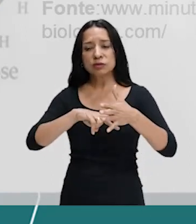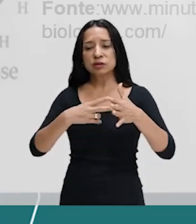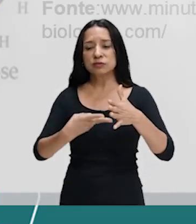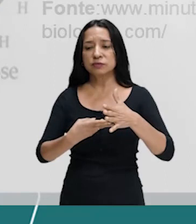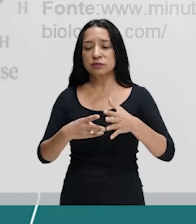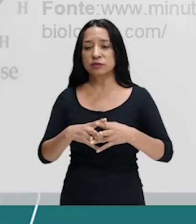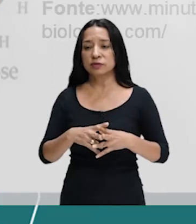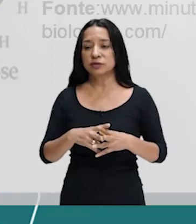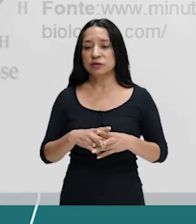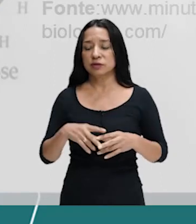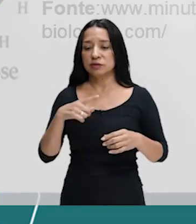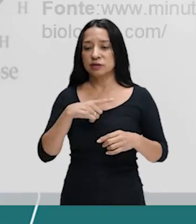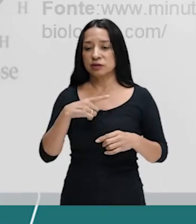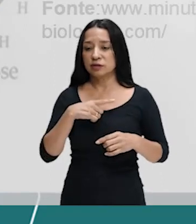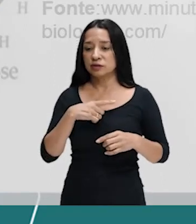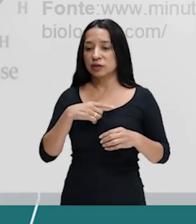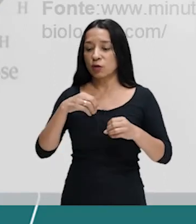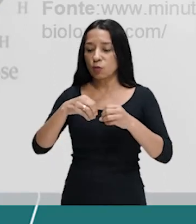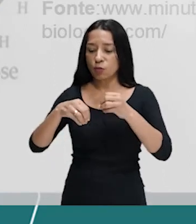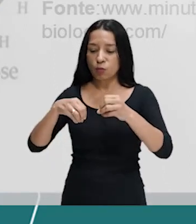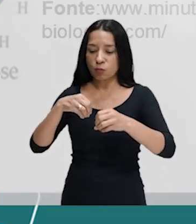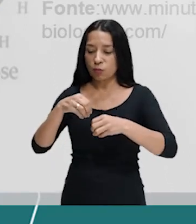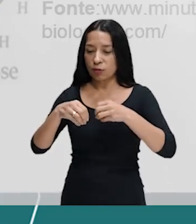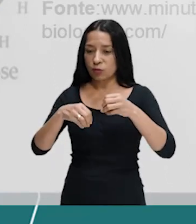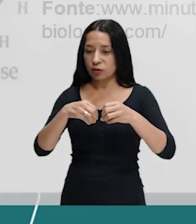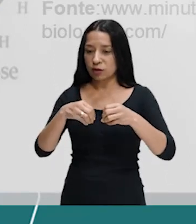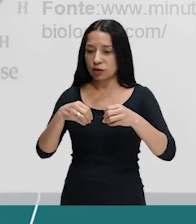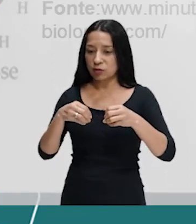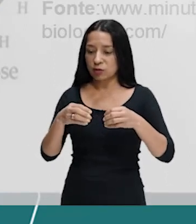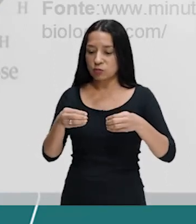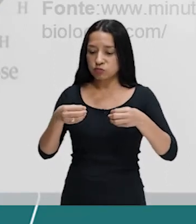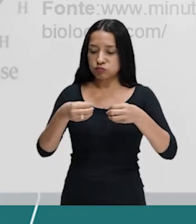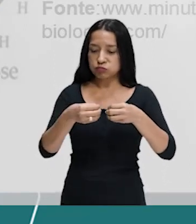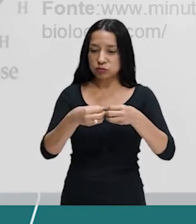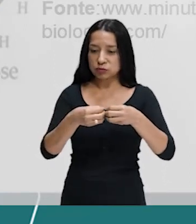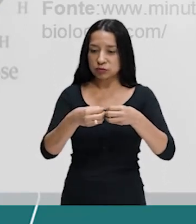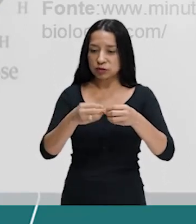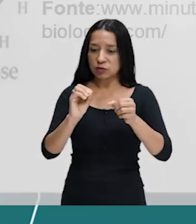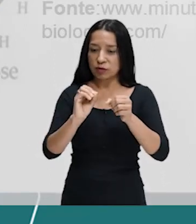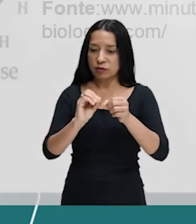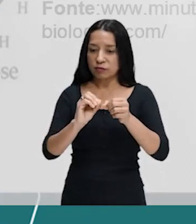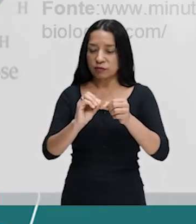dizer? Eu tenho uma molécula que está sendo sintetizada,